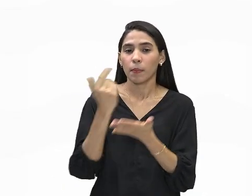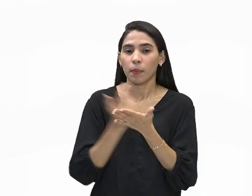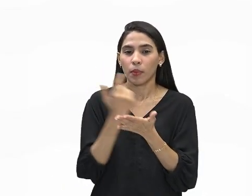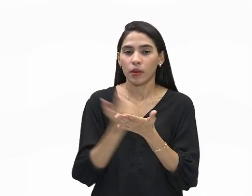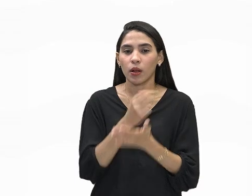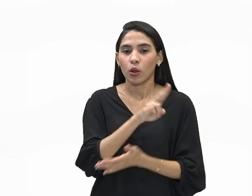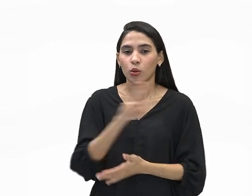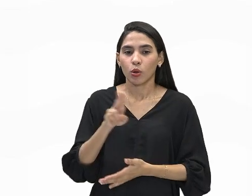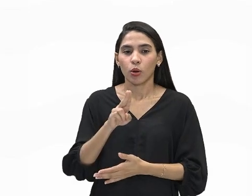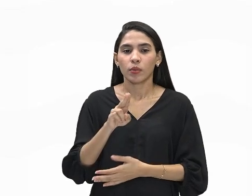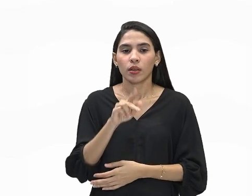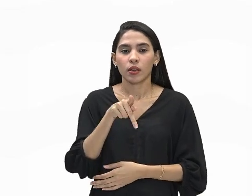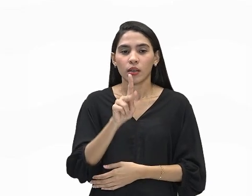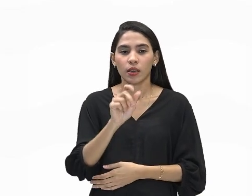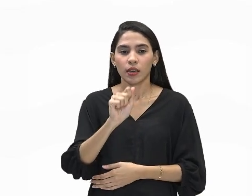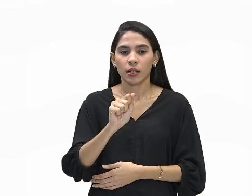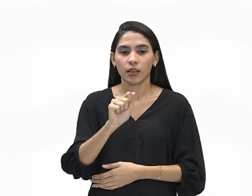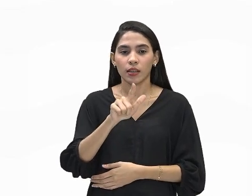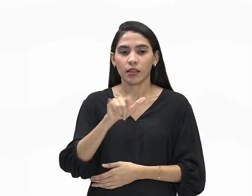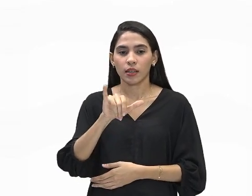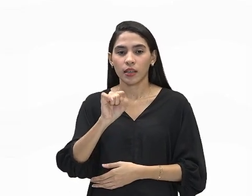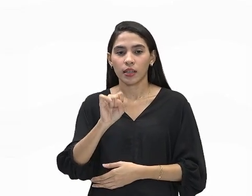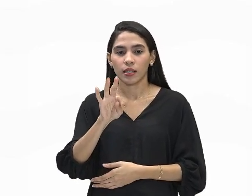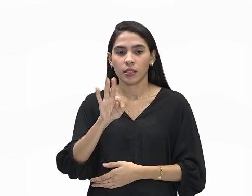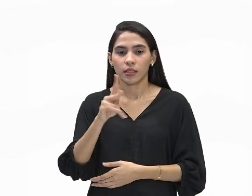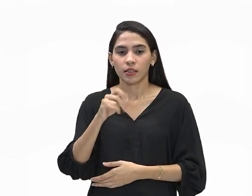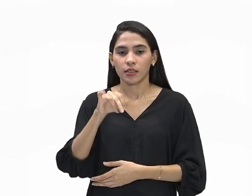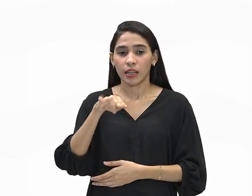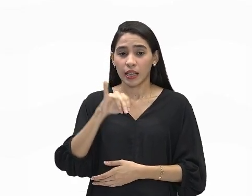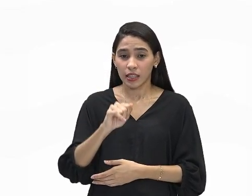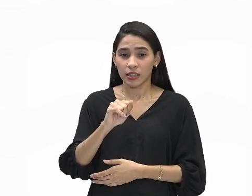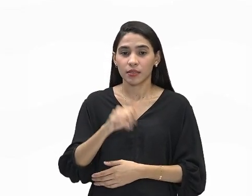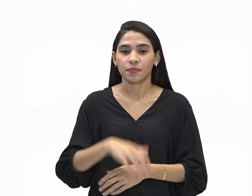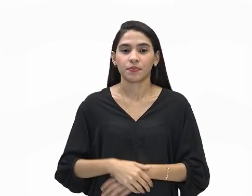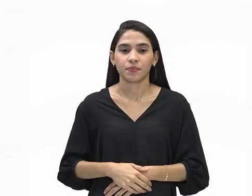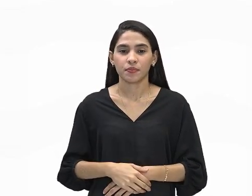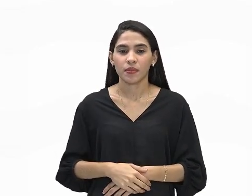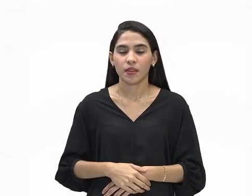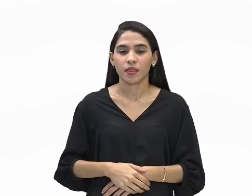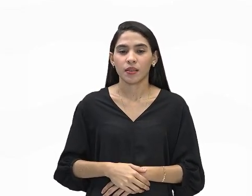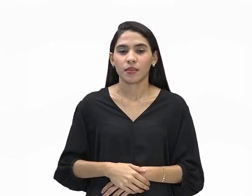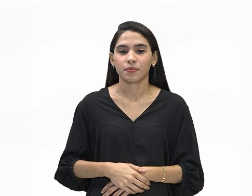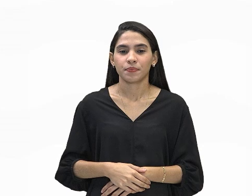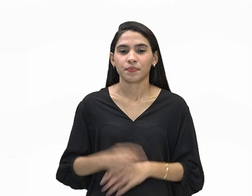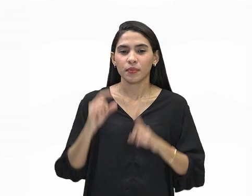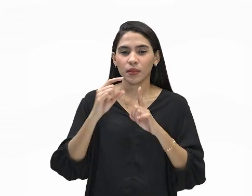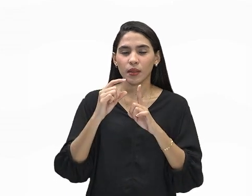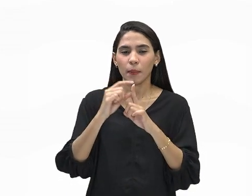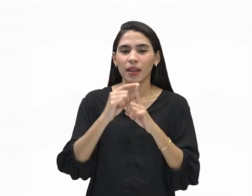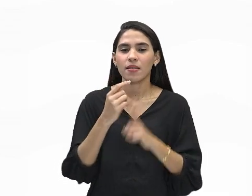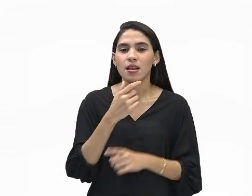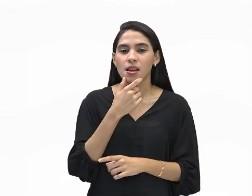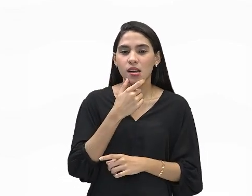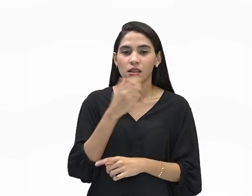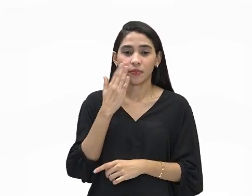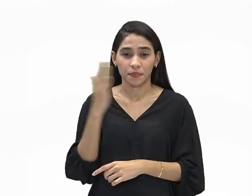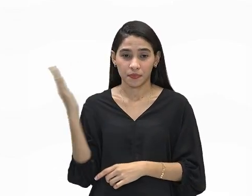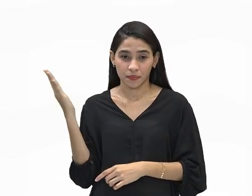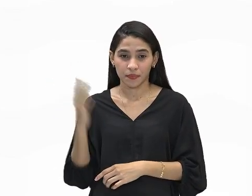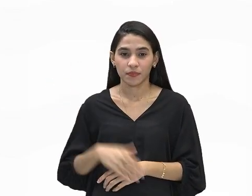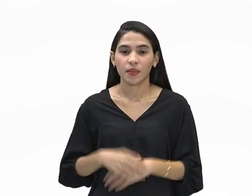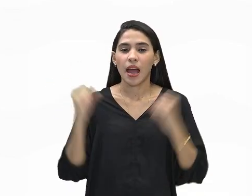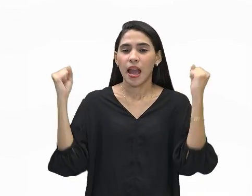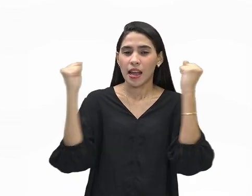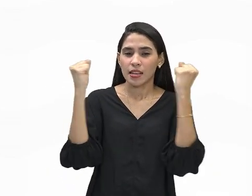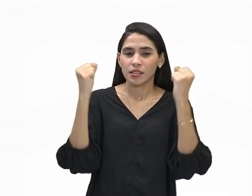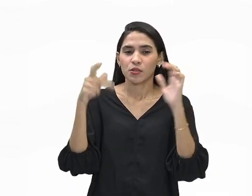Calisthenics, Exercises for Build and Strength. E ao pé da letra a gente relembra aí que o título dizia Calistenia, Exercícios para